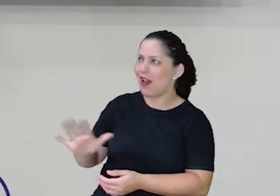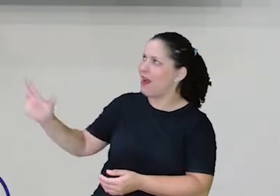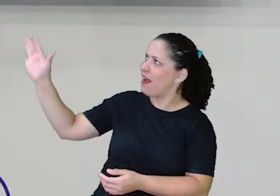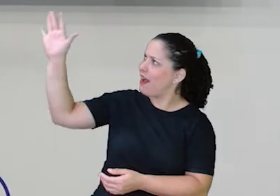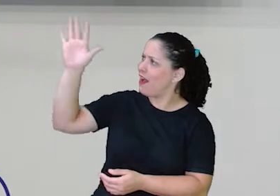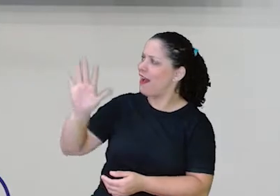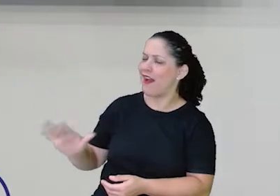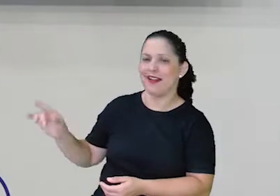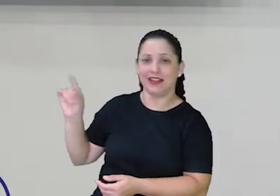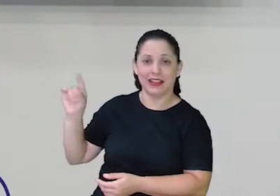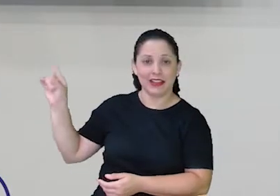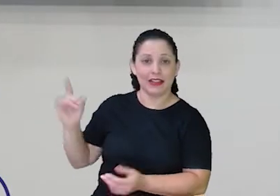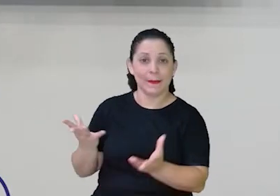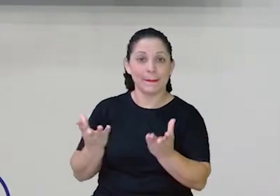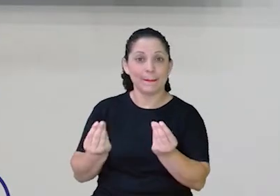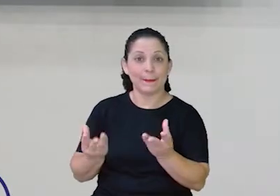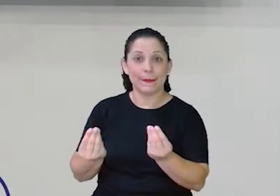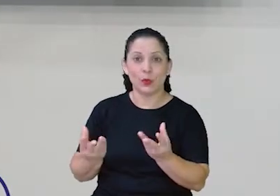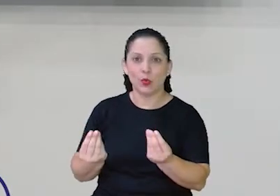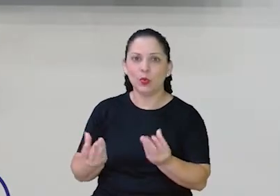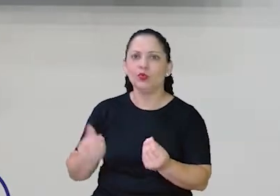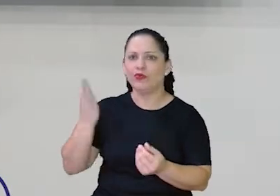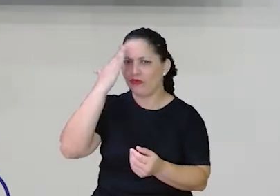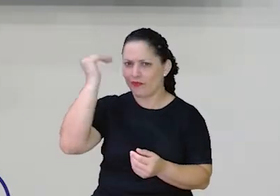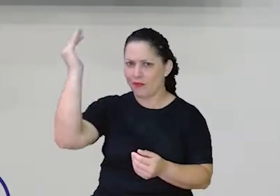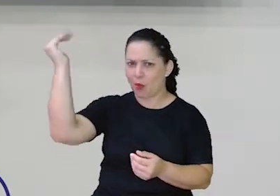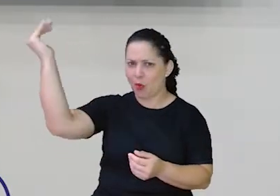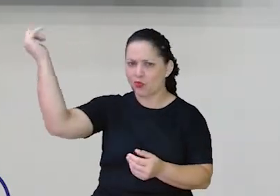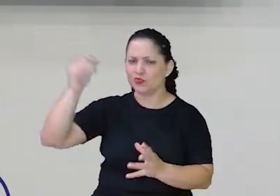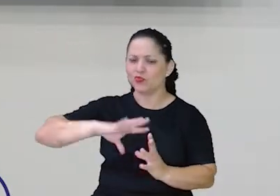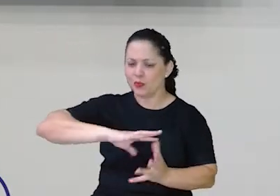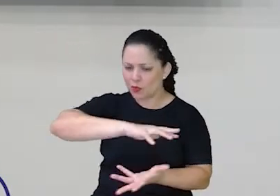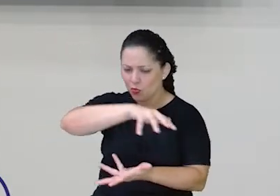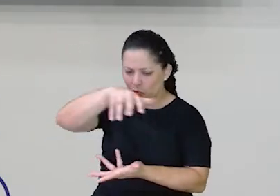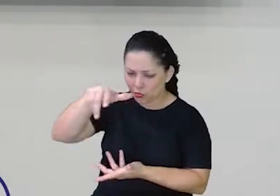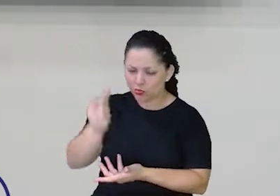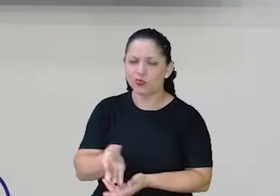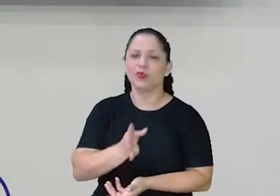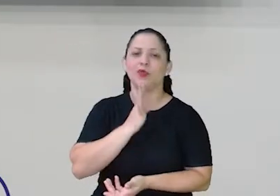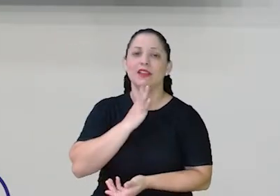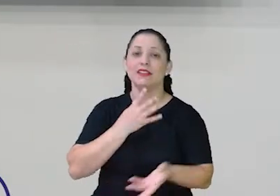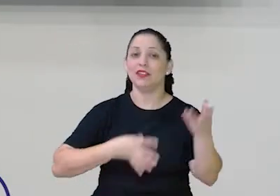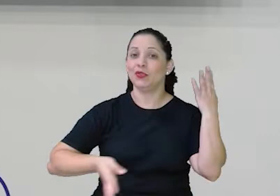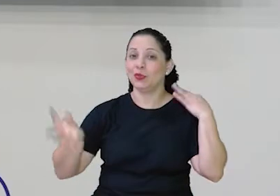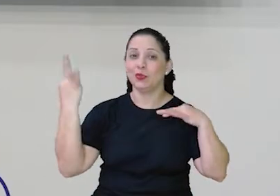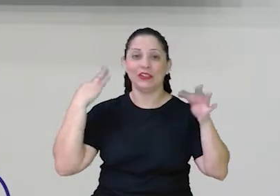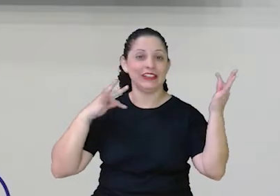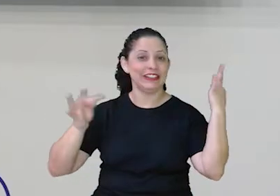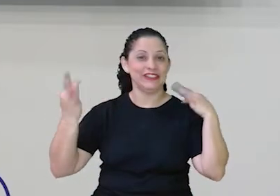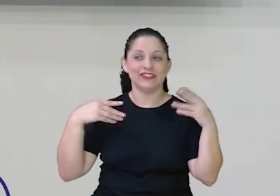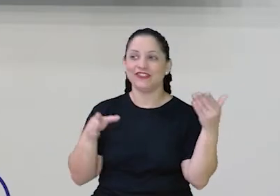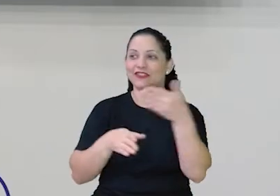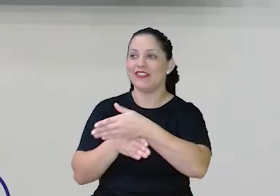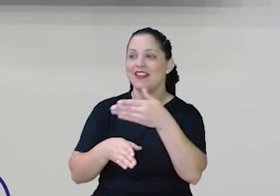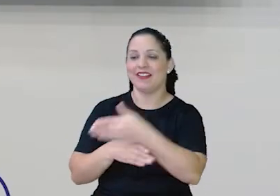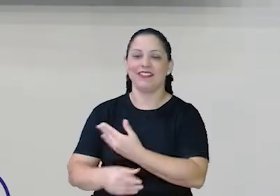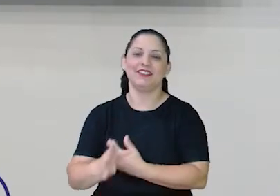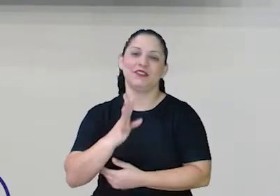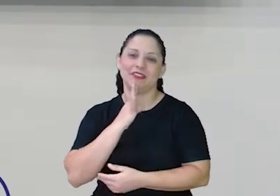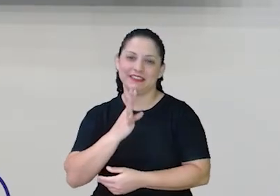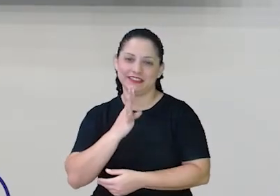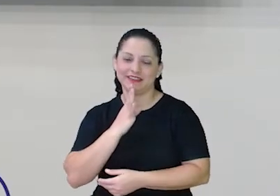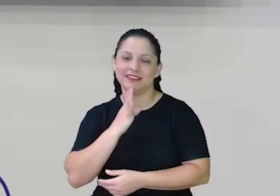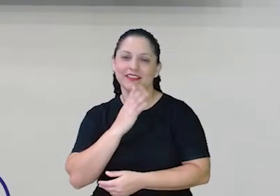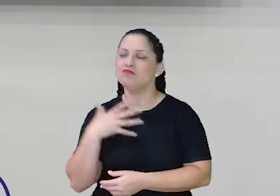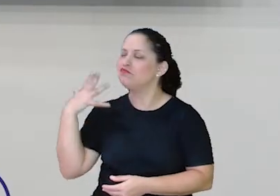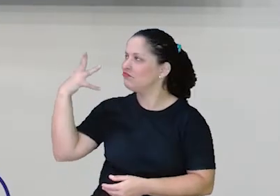ela é muito conhecida mundialmente por ser dessa forma e tem muitos turistas que gostam de ir lá conhecer essa área. E olha